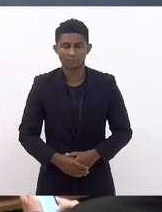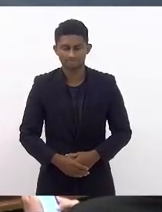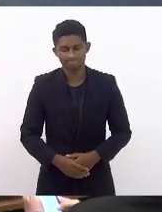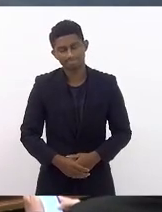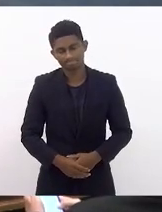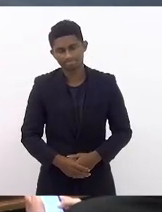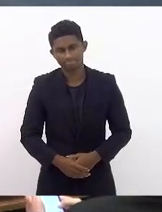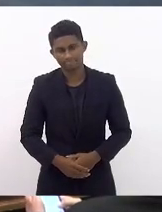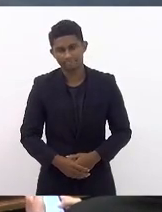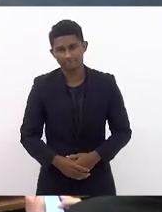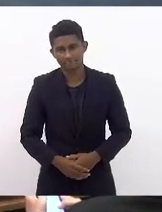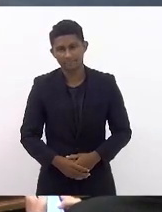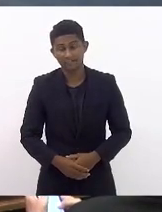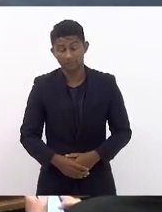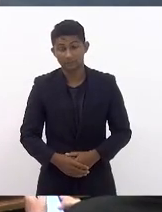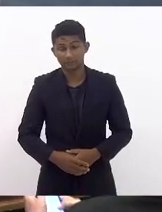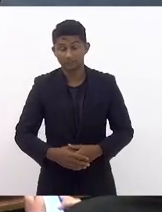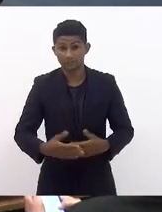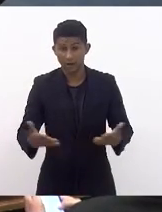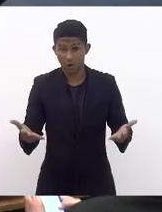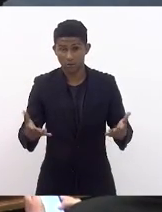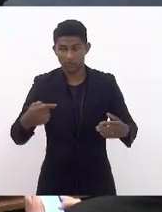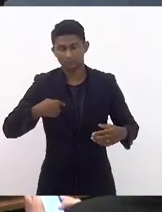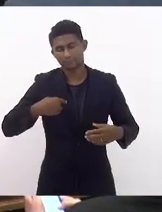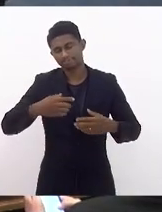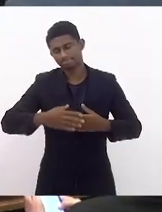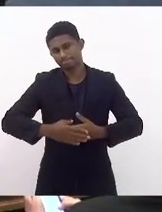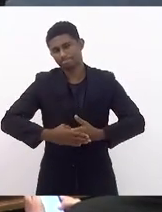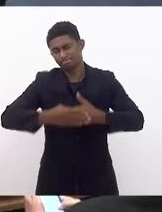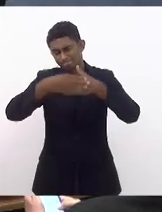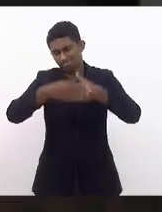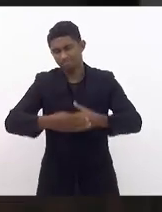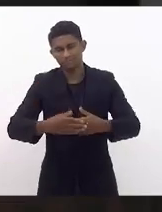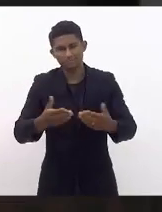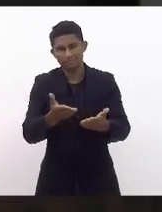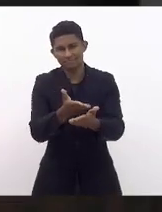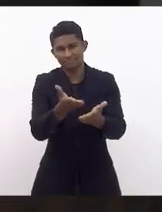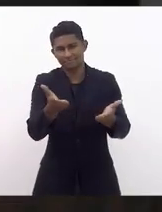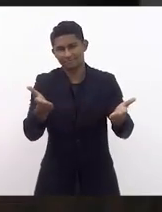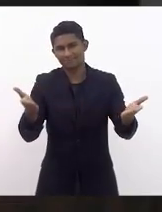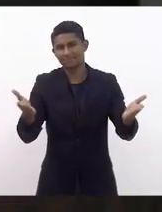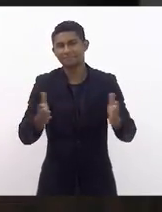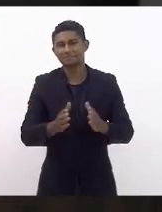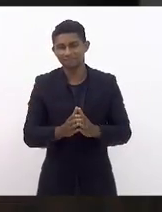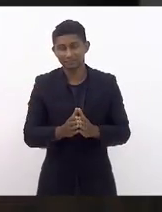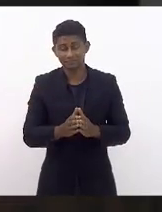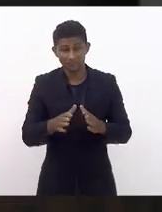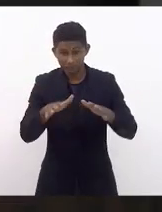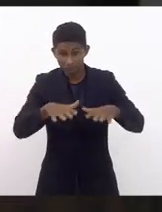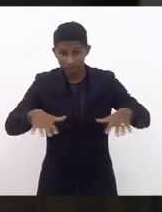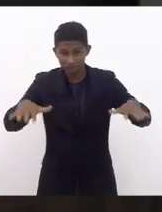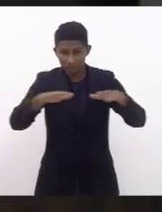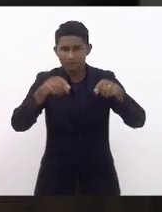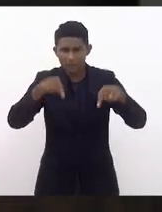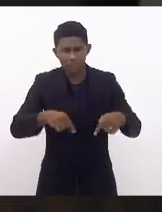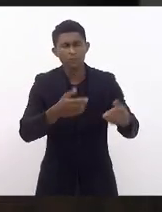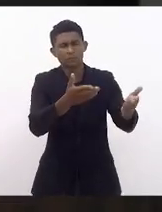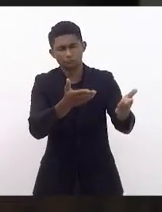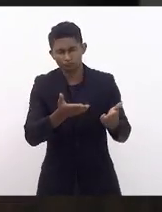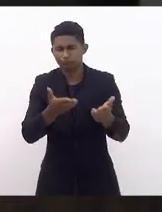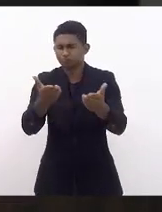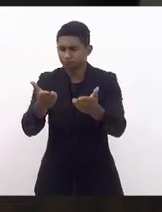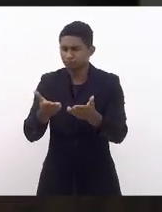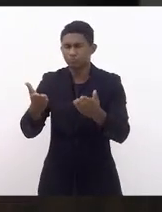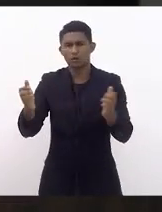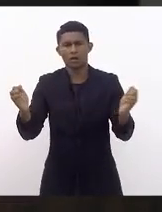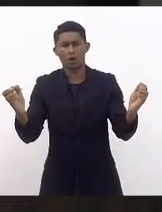Gostaria de cumprimentar todos vocês, todos os convidados presentes. É uma